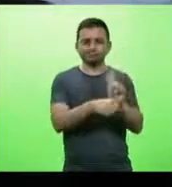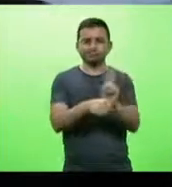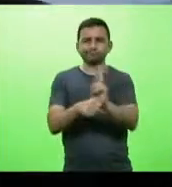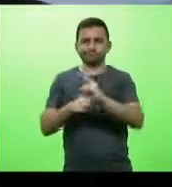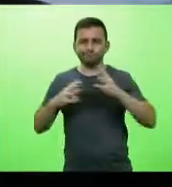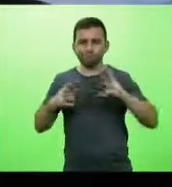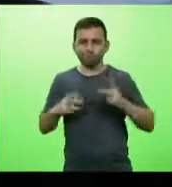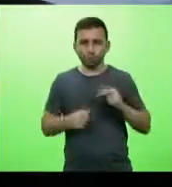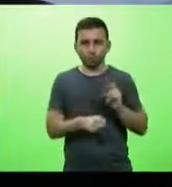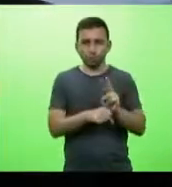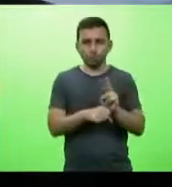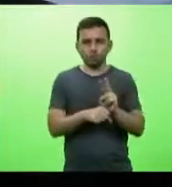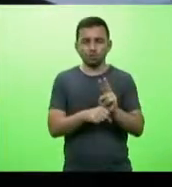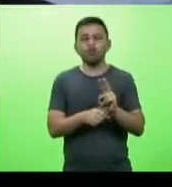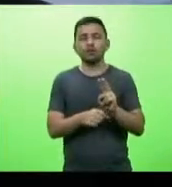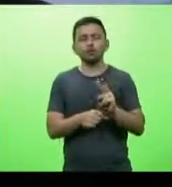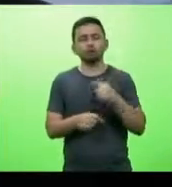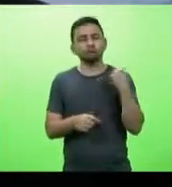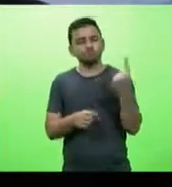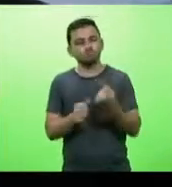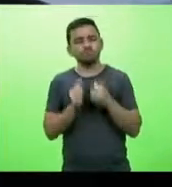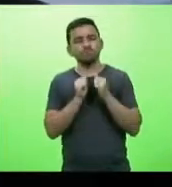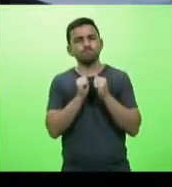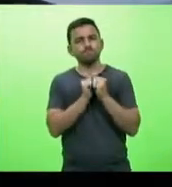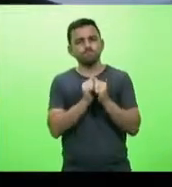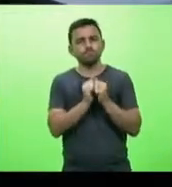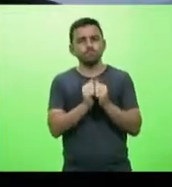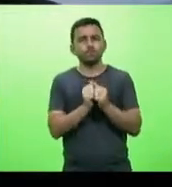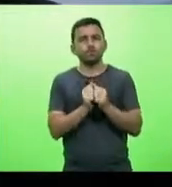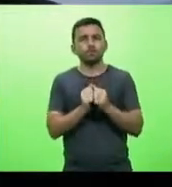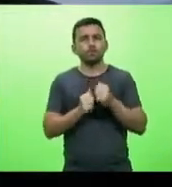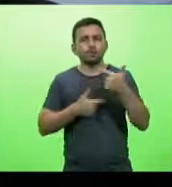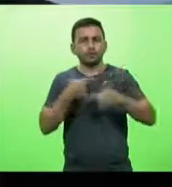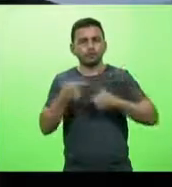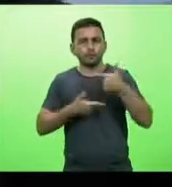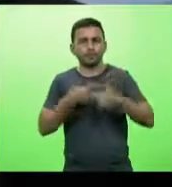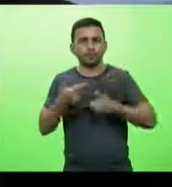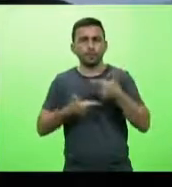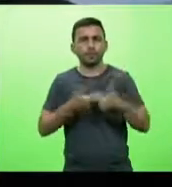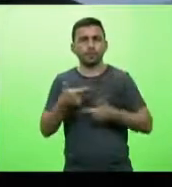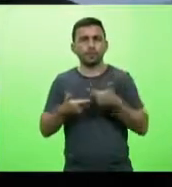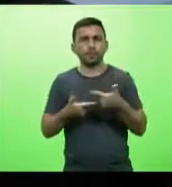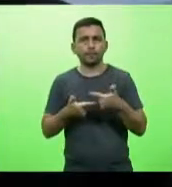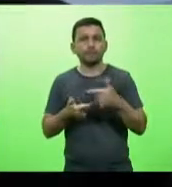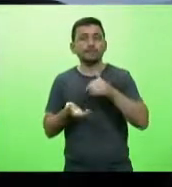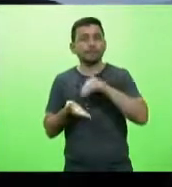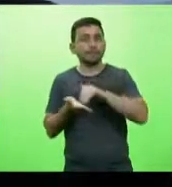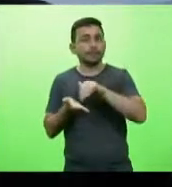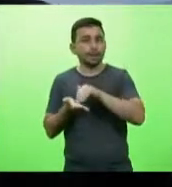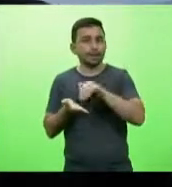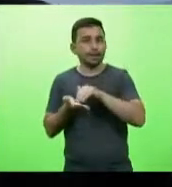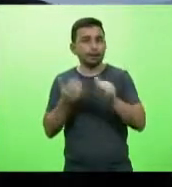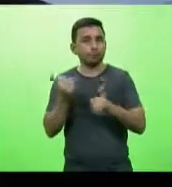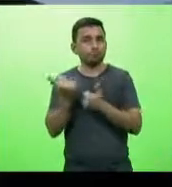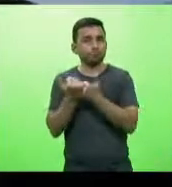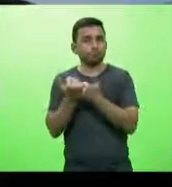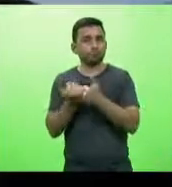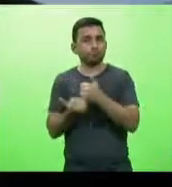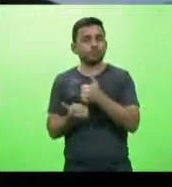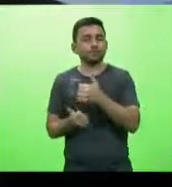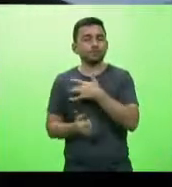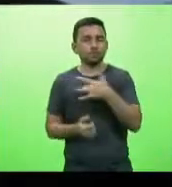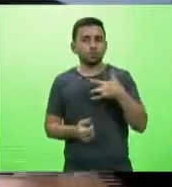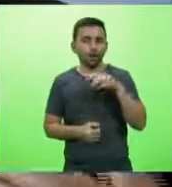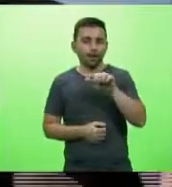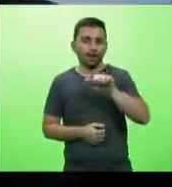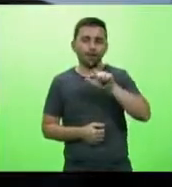aí nós fizemos um trabalho com o secretário adjunto da saúde, que é o